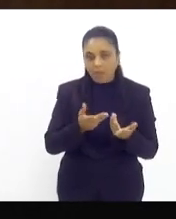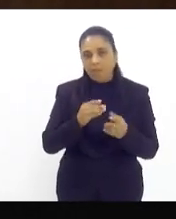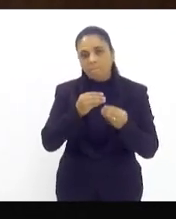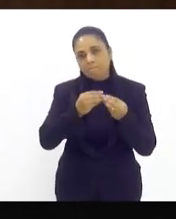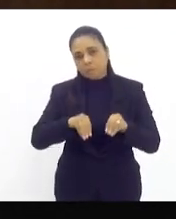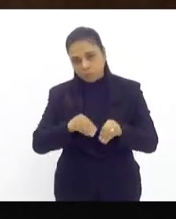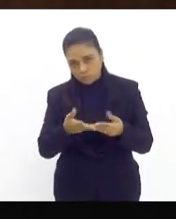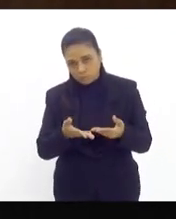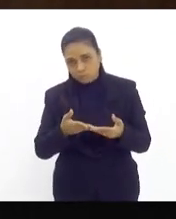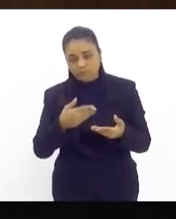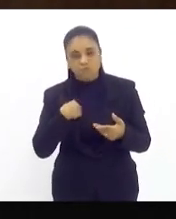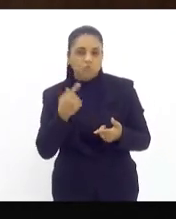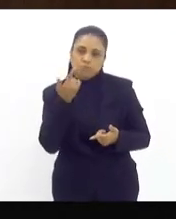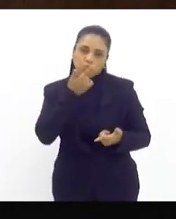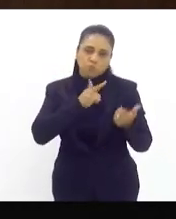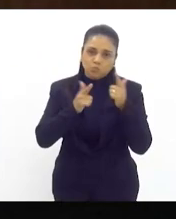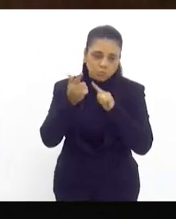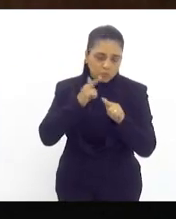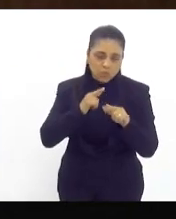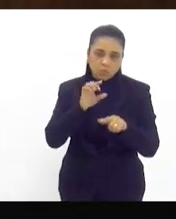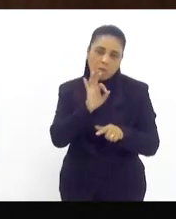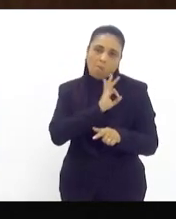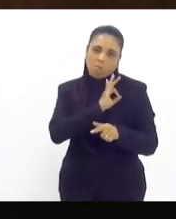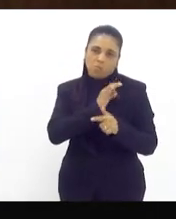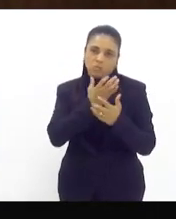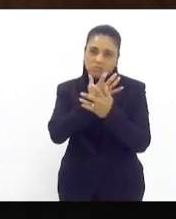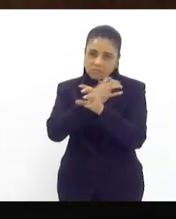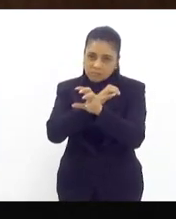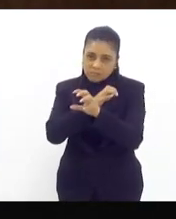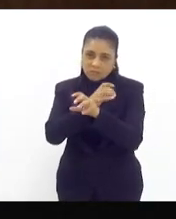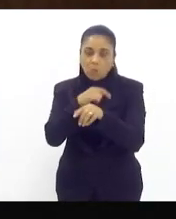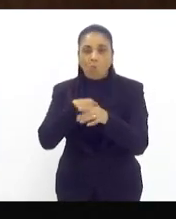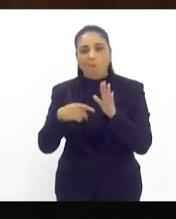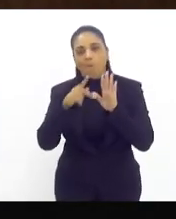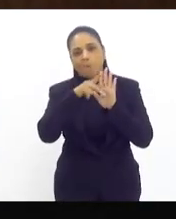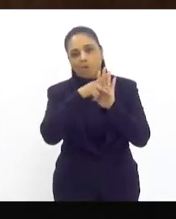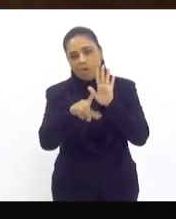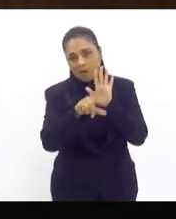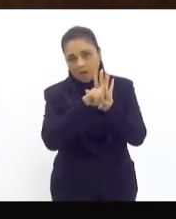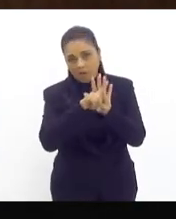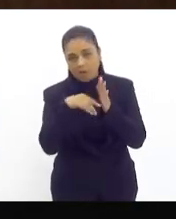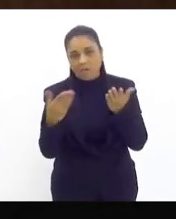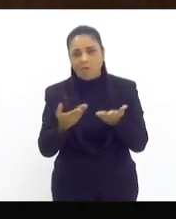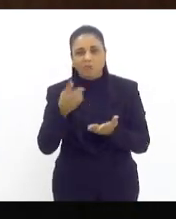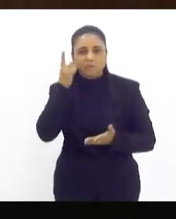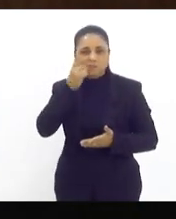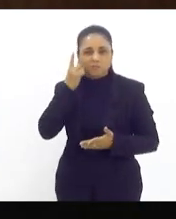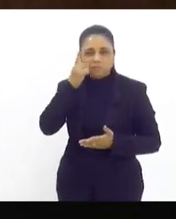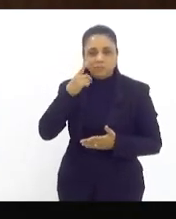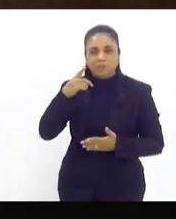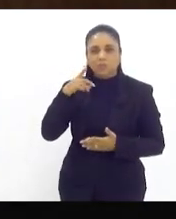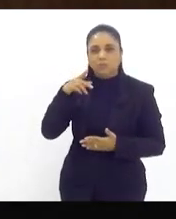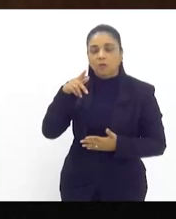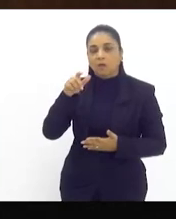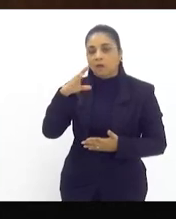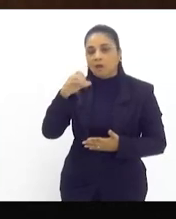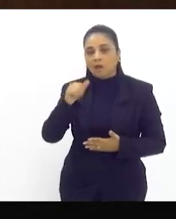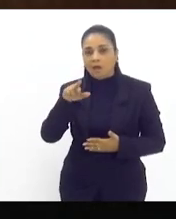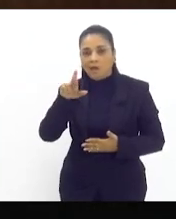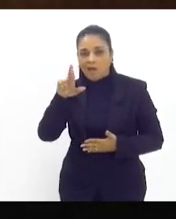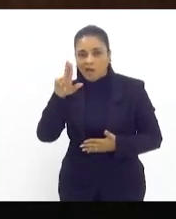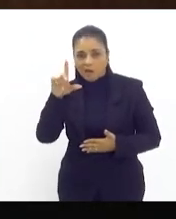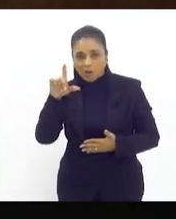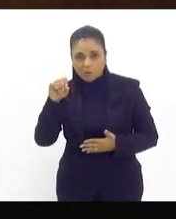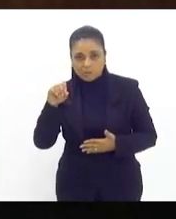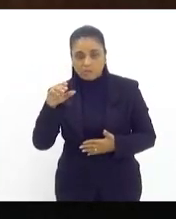que se implantasse na Polícia Civil um projeto de lei hoje uma lei do deputado Carlos Augusto e eu que trata